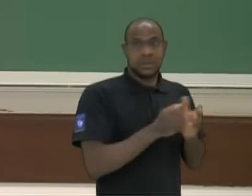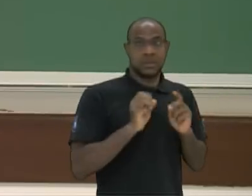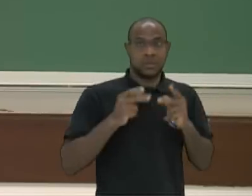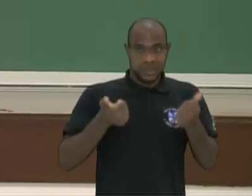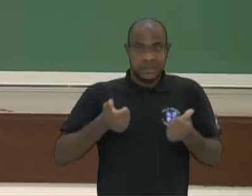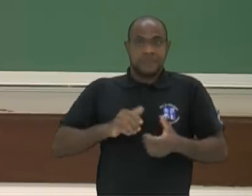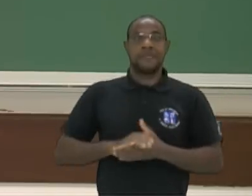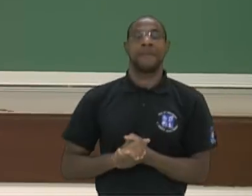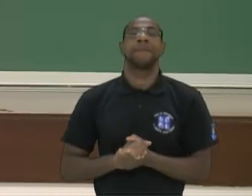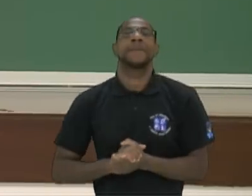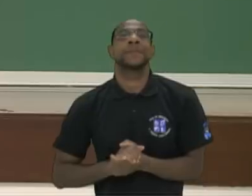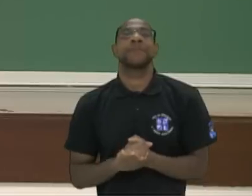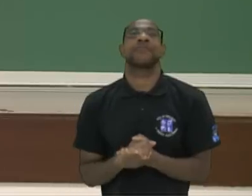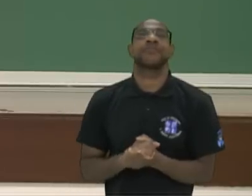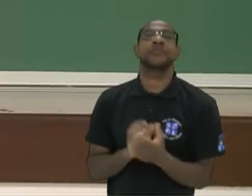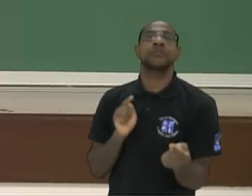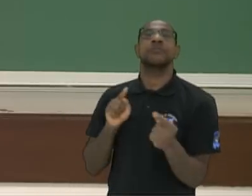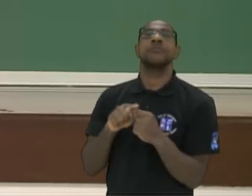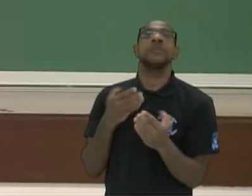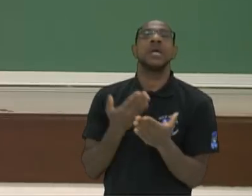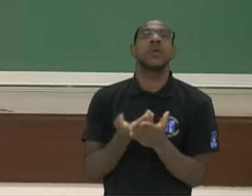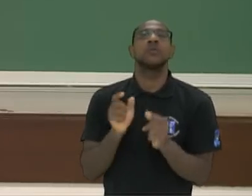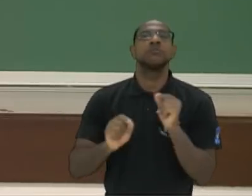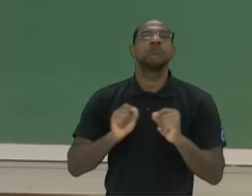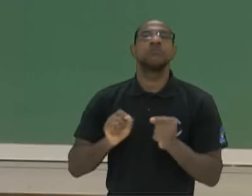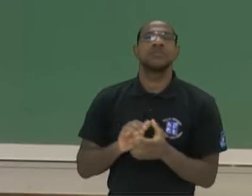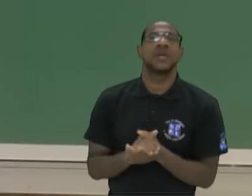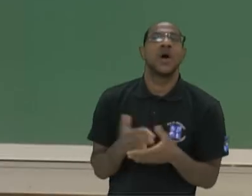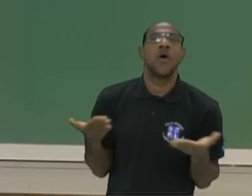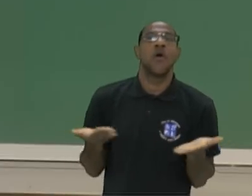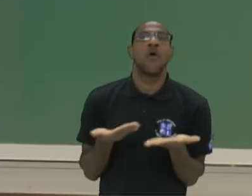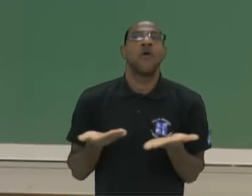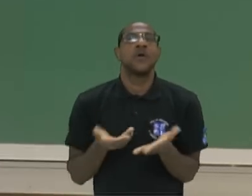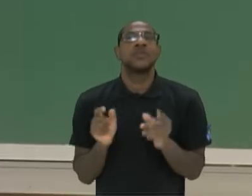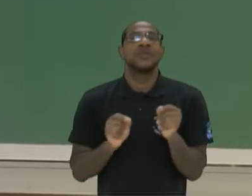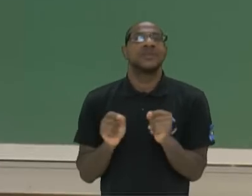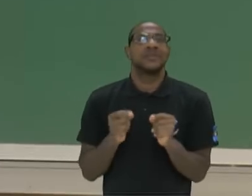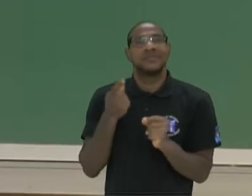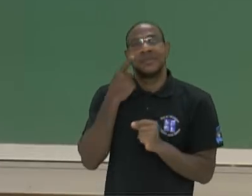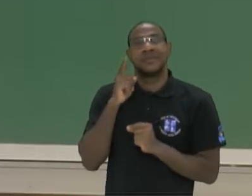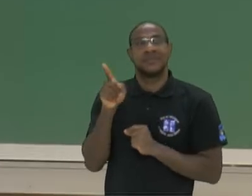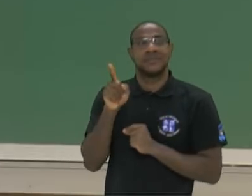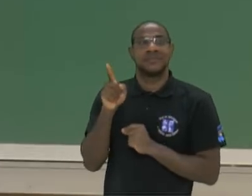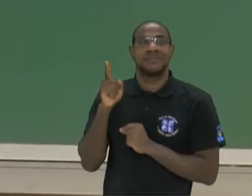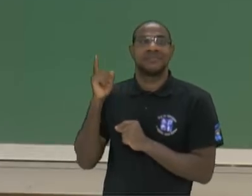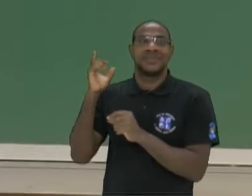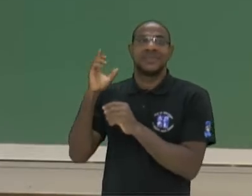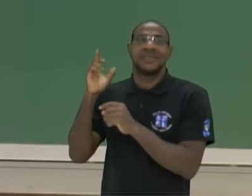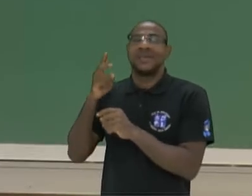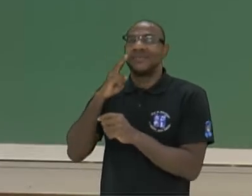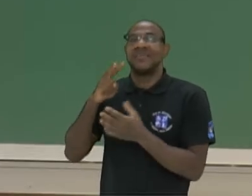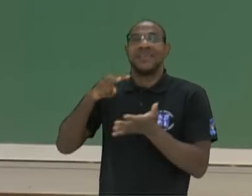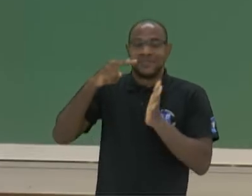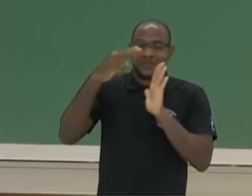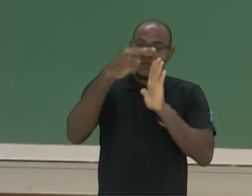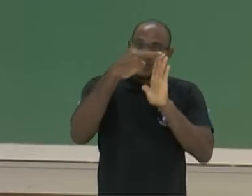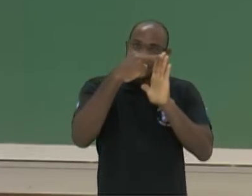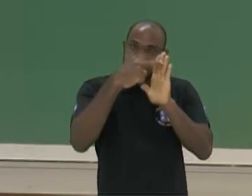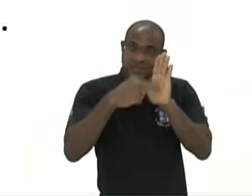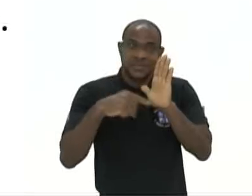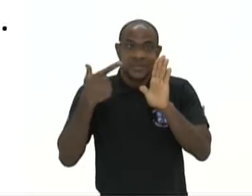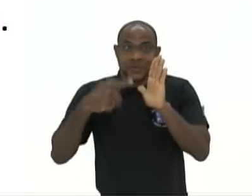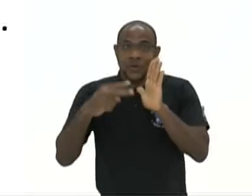os objetivos da aula? Hoje a gente vai revisar o gênero textual carta de reivindicação,